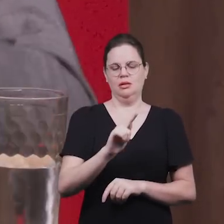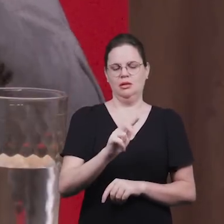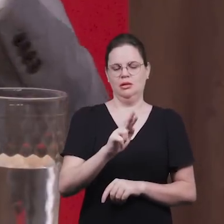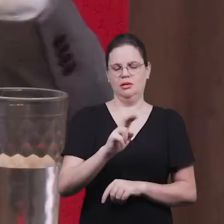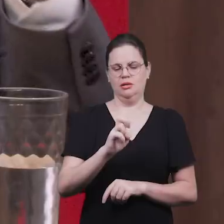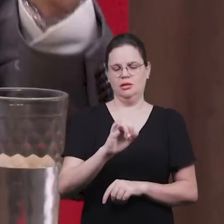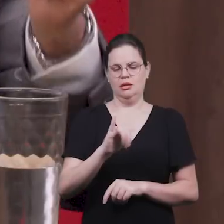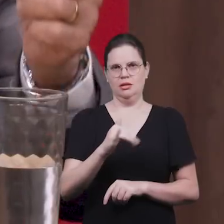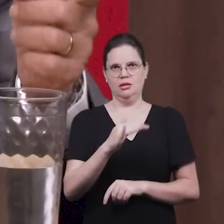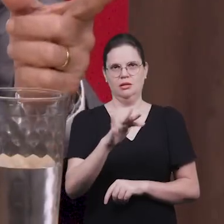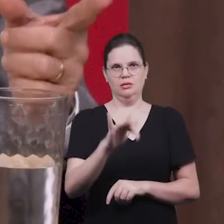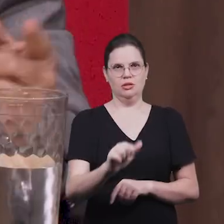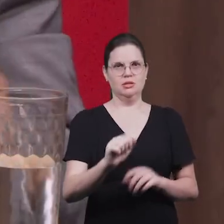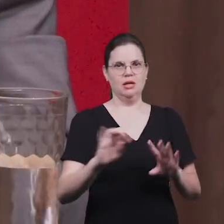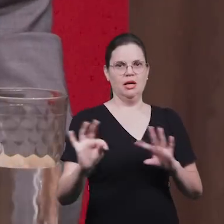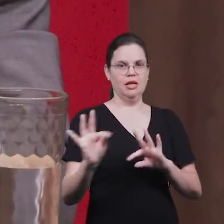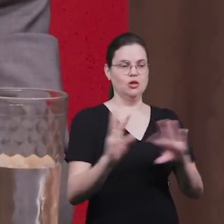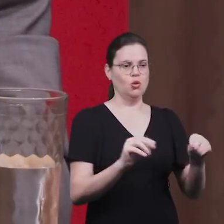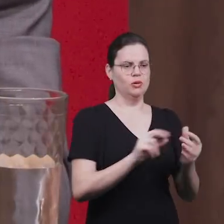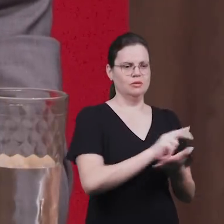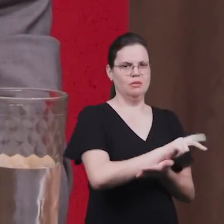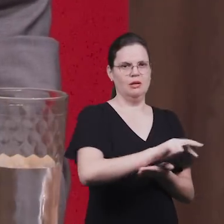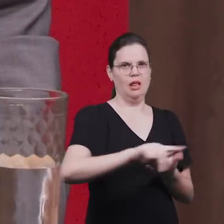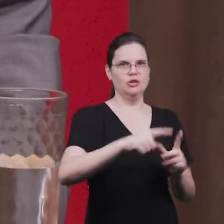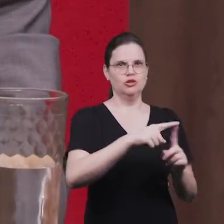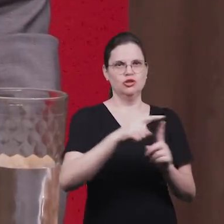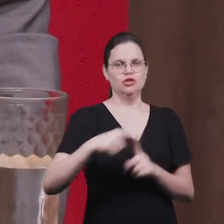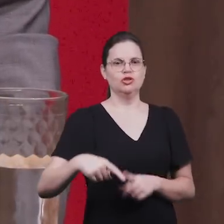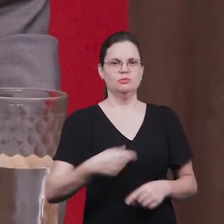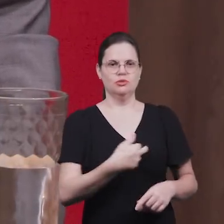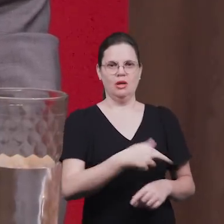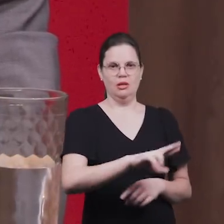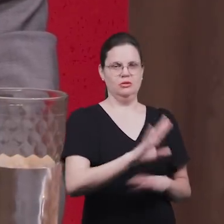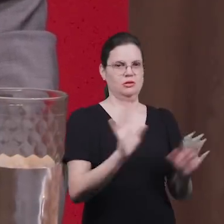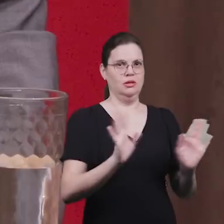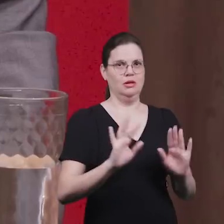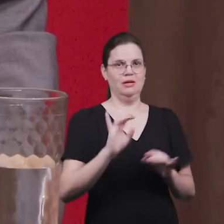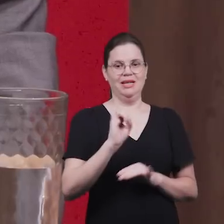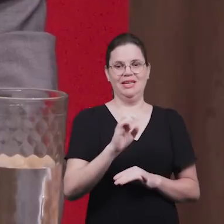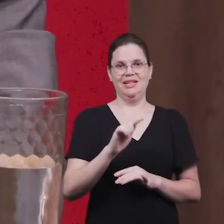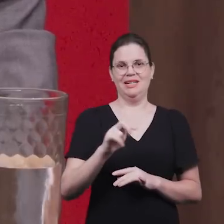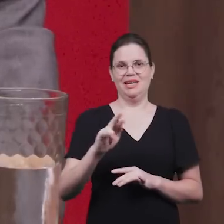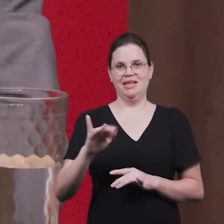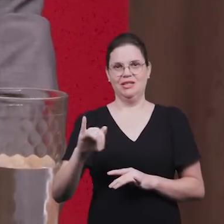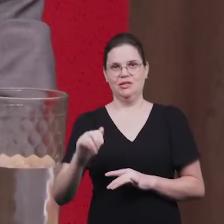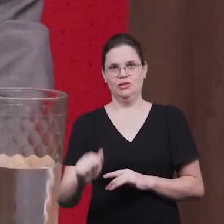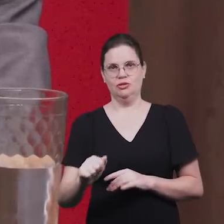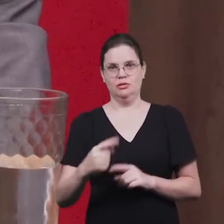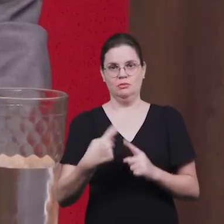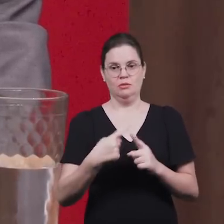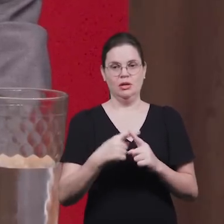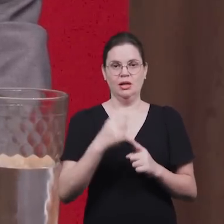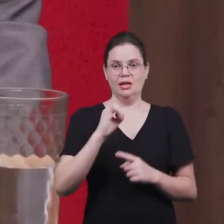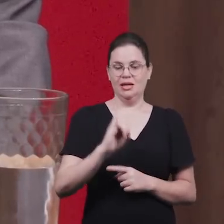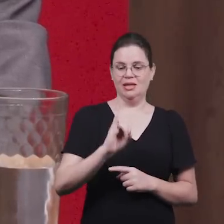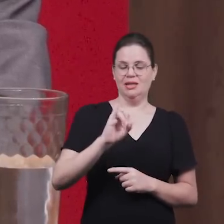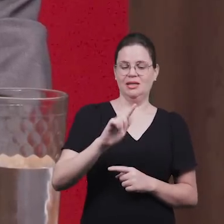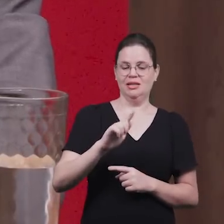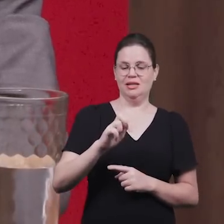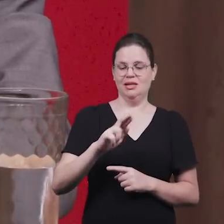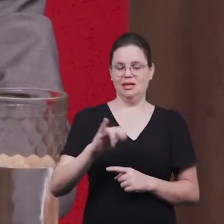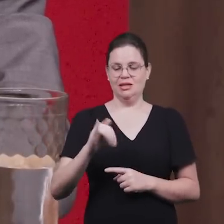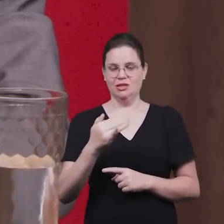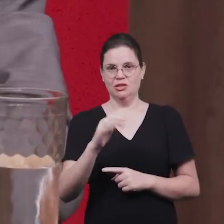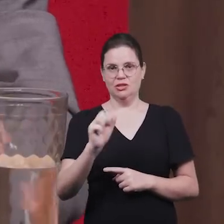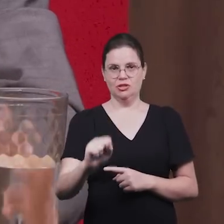que as denominações todas iam ouvir a voz do Espírito Santo. Não é nada disso. Igreja é igreja, igreja é povo. Quando